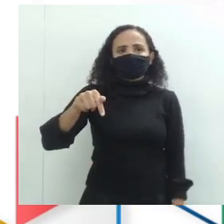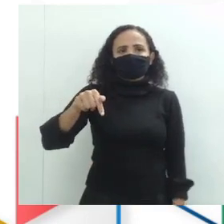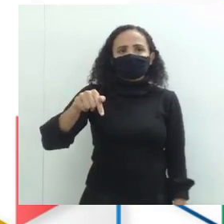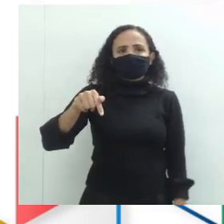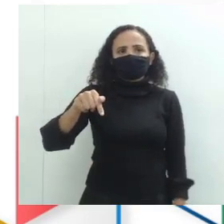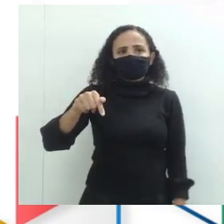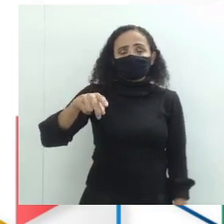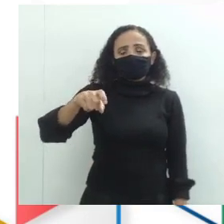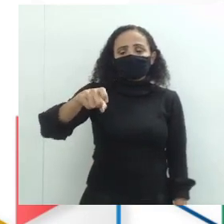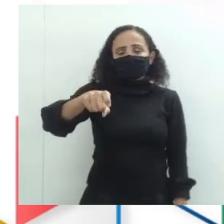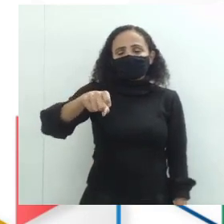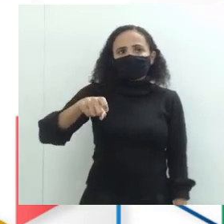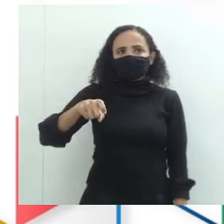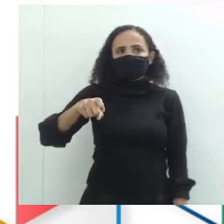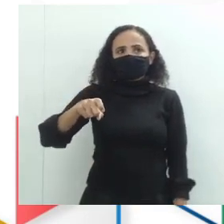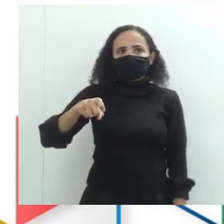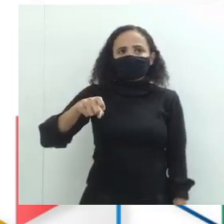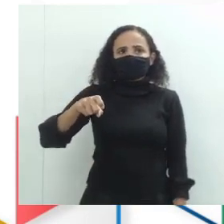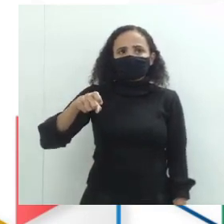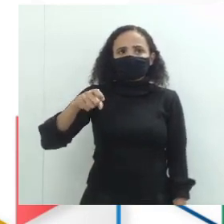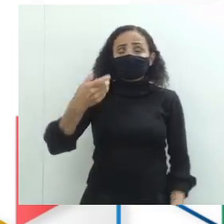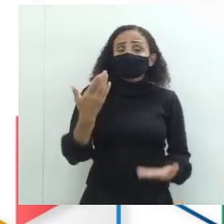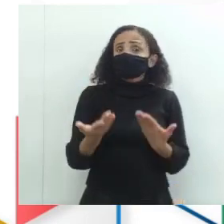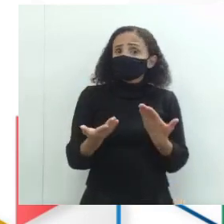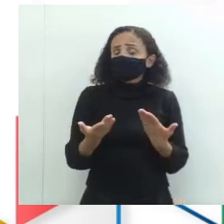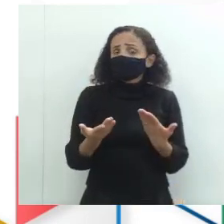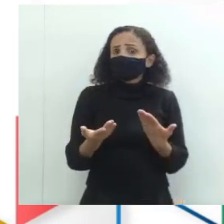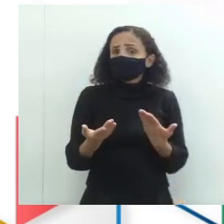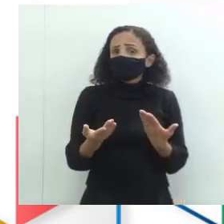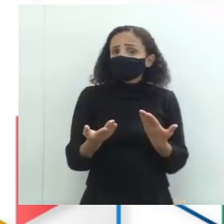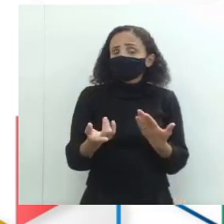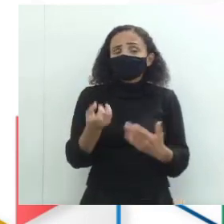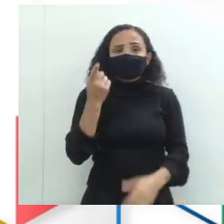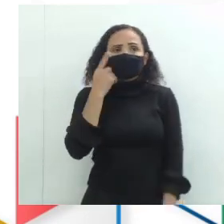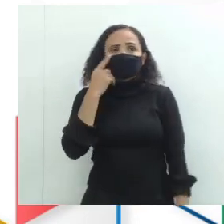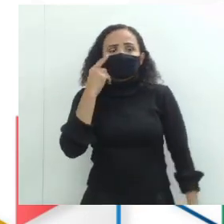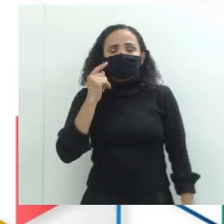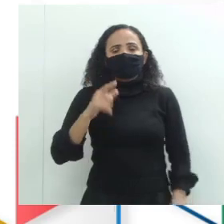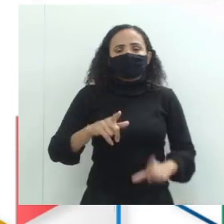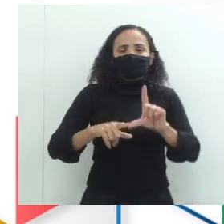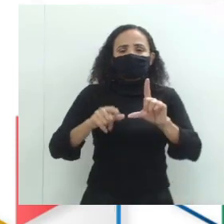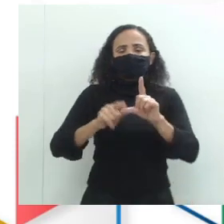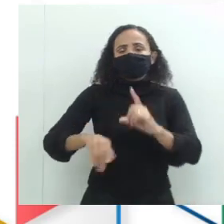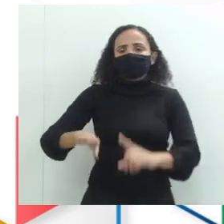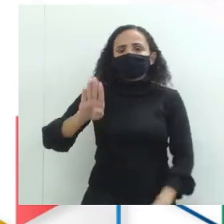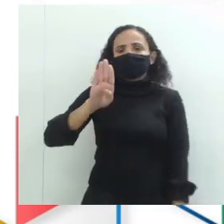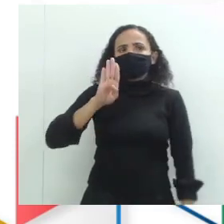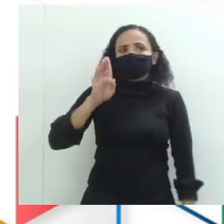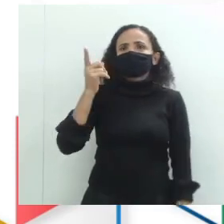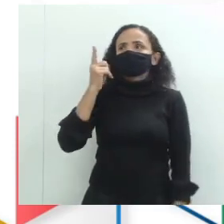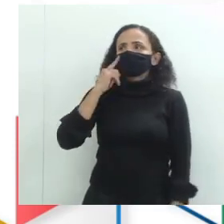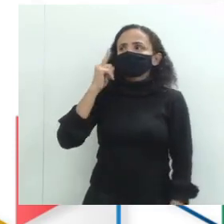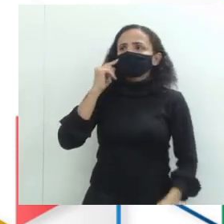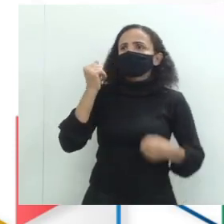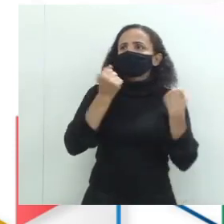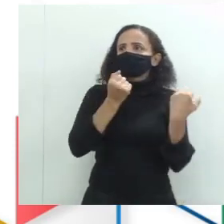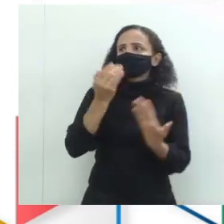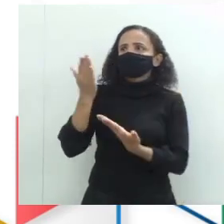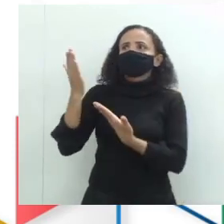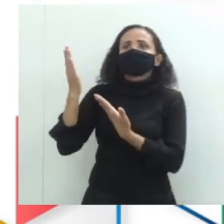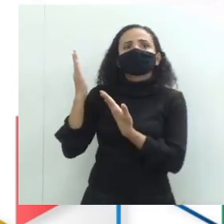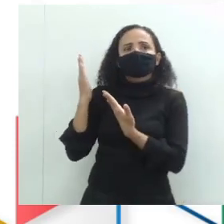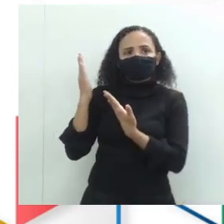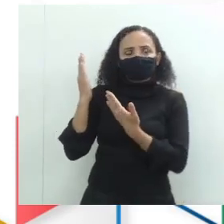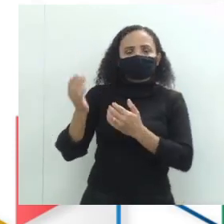x é igual a 7 menos 4. São equivalentes? Letra B, x menos 5 igual